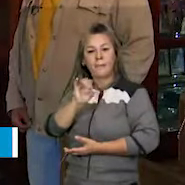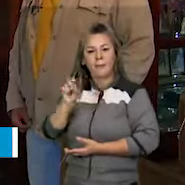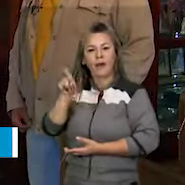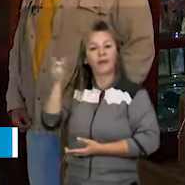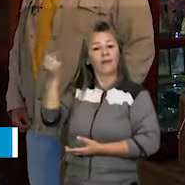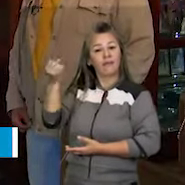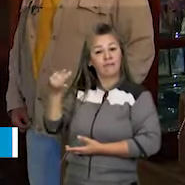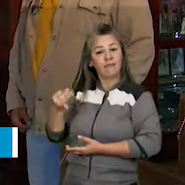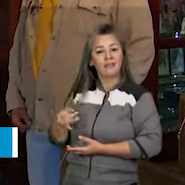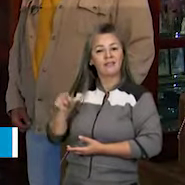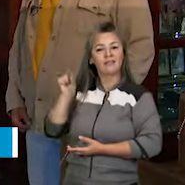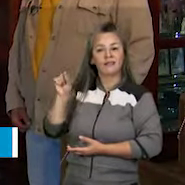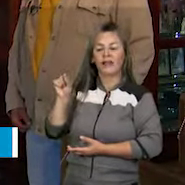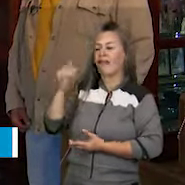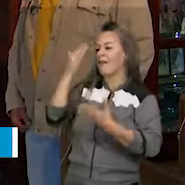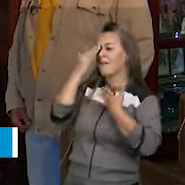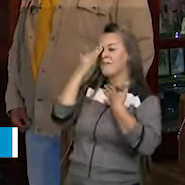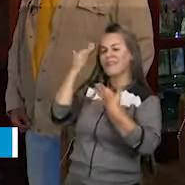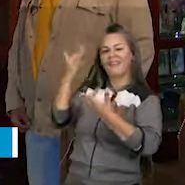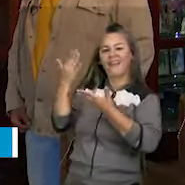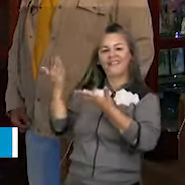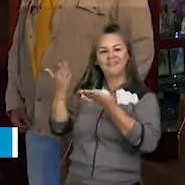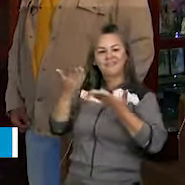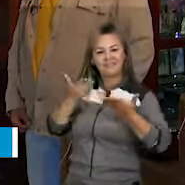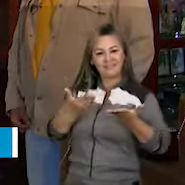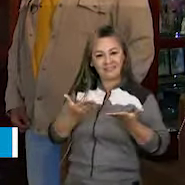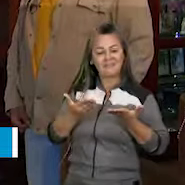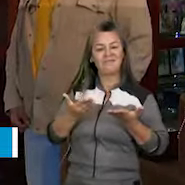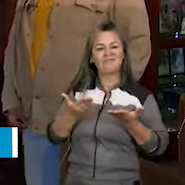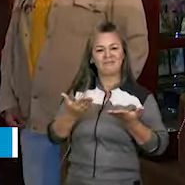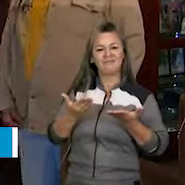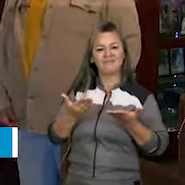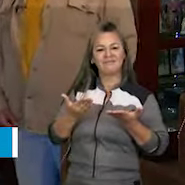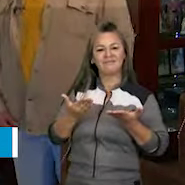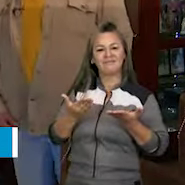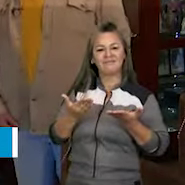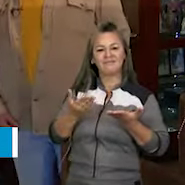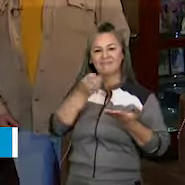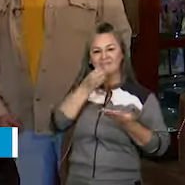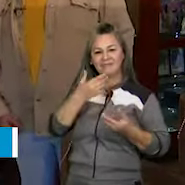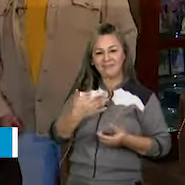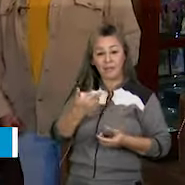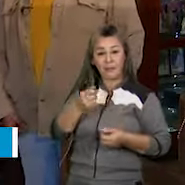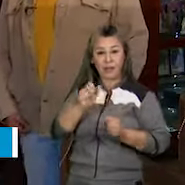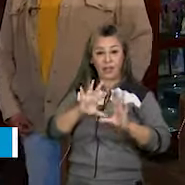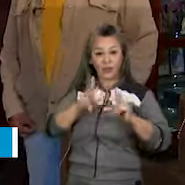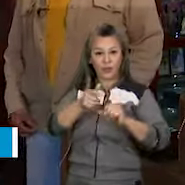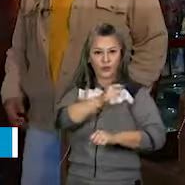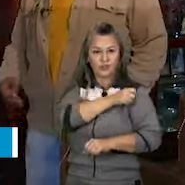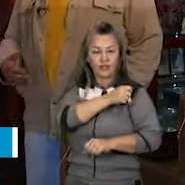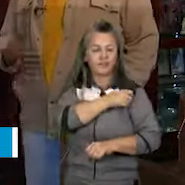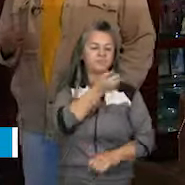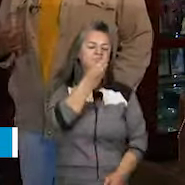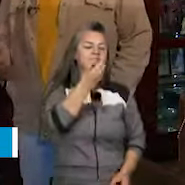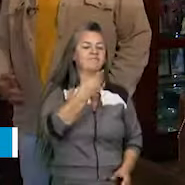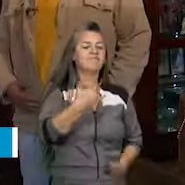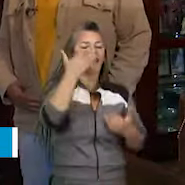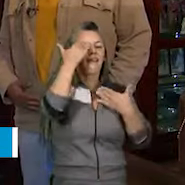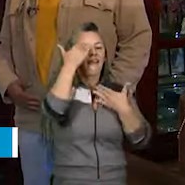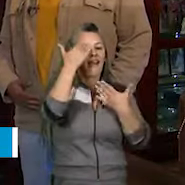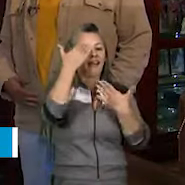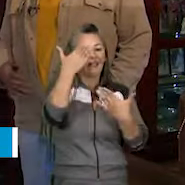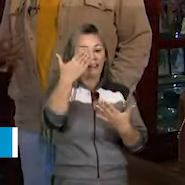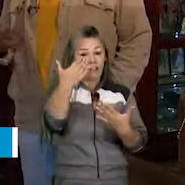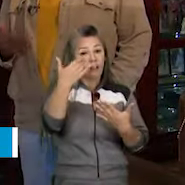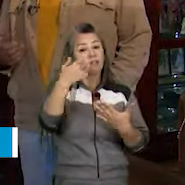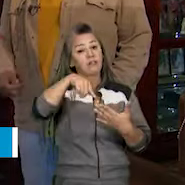do ensino médio, né, da rede estadual do Estado de Minas Gerais. Eu que agradeço essa visita, achei uma ótima oportunidade de fazer ecoar, né,